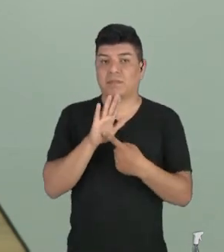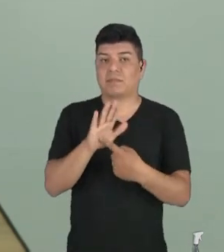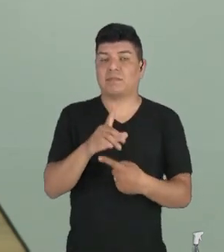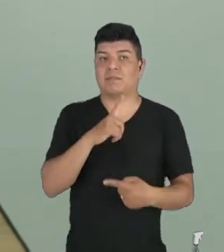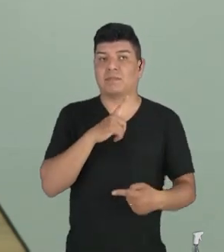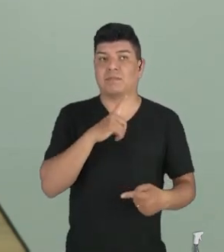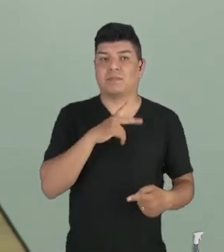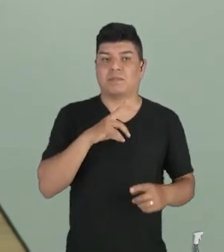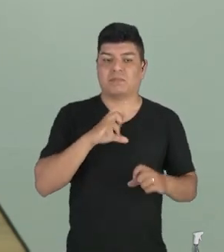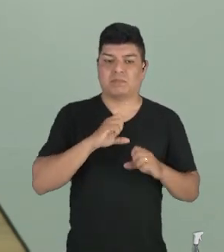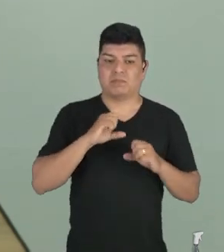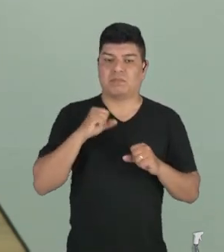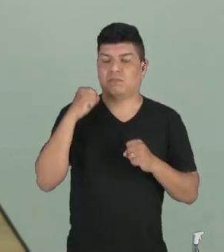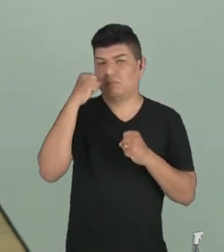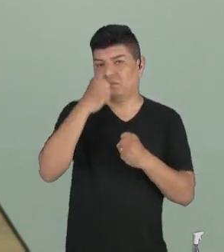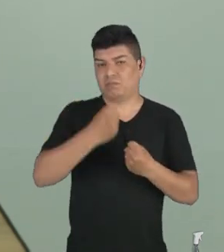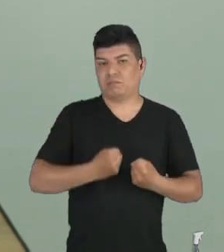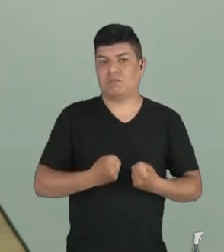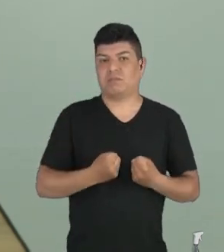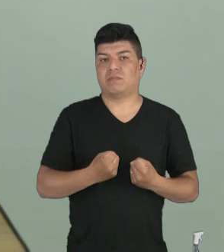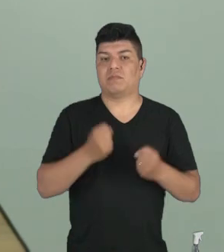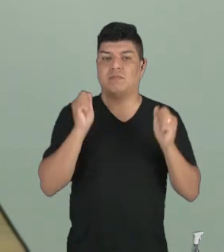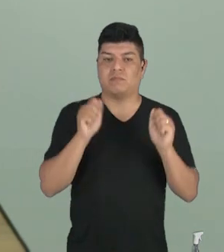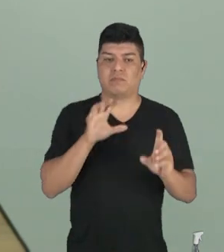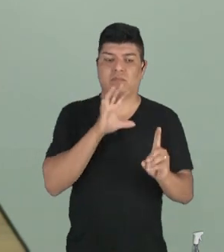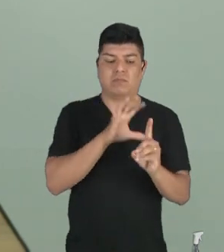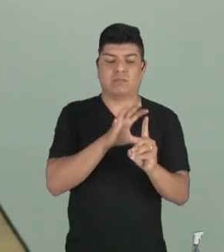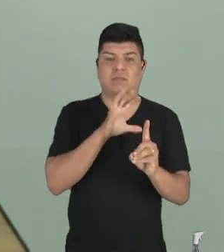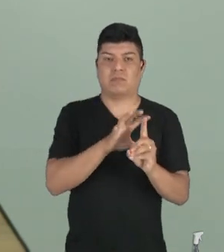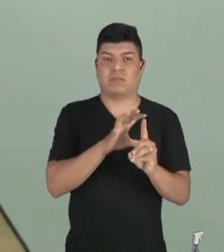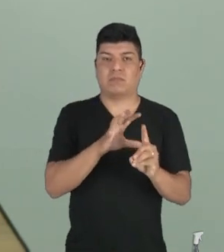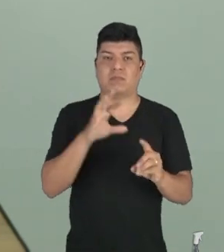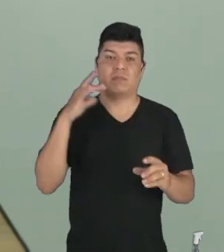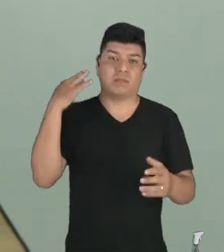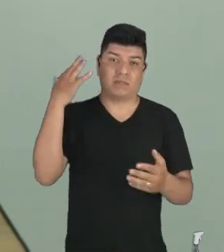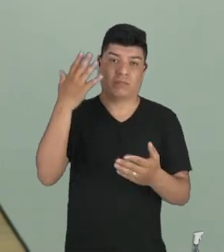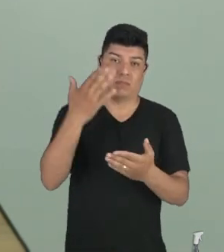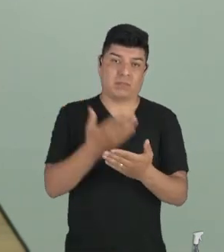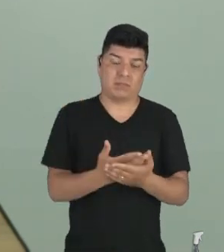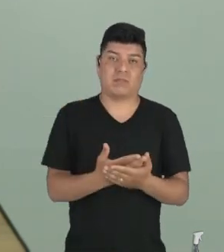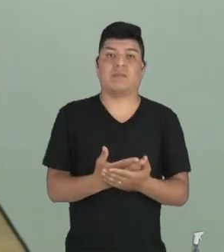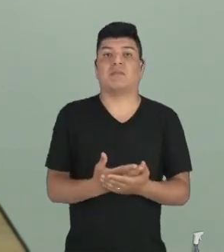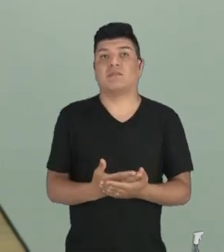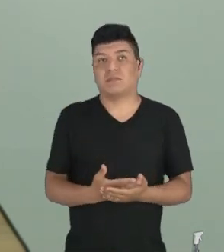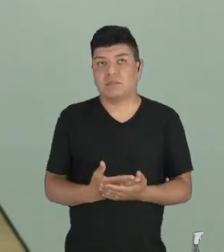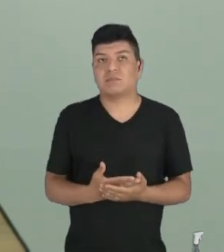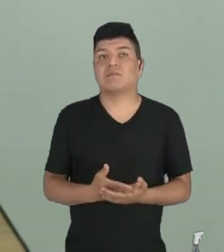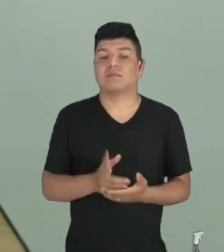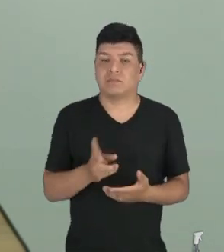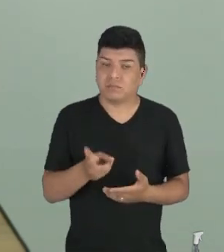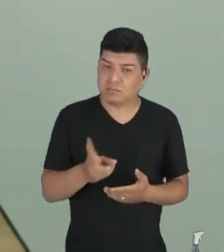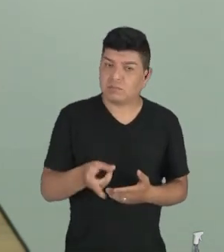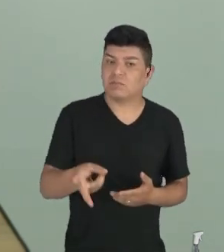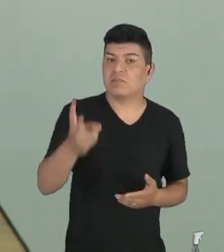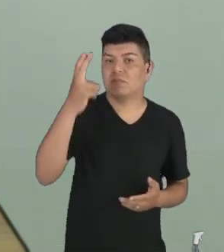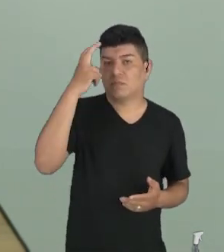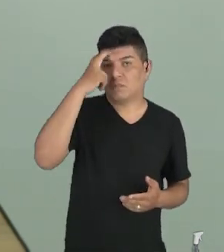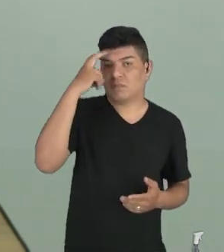eles tinham força, que eles podiam influenciar e que ainda hoje permanece essa